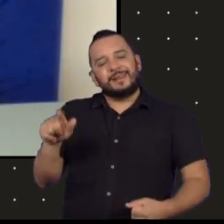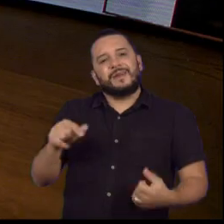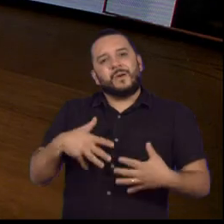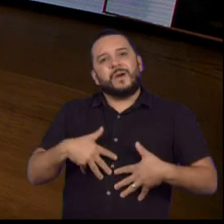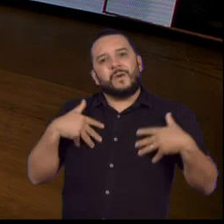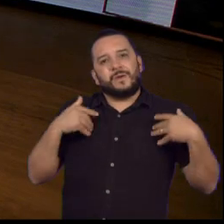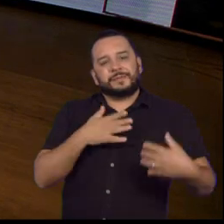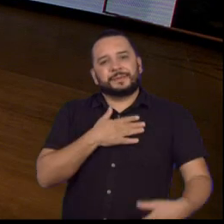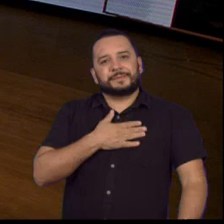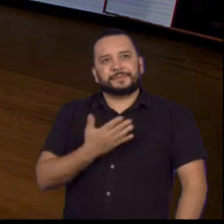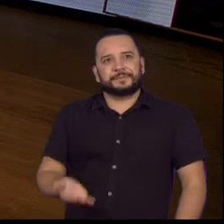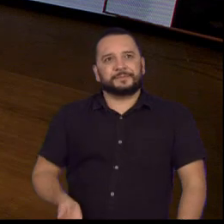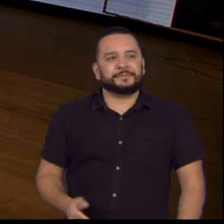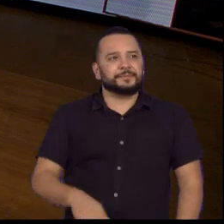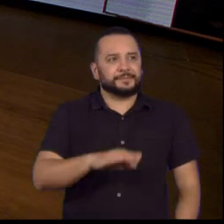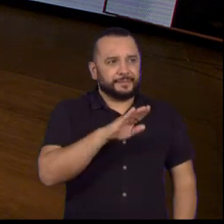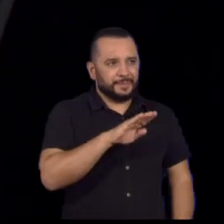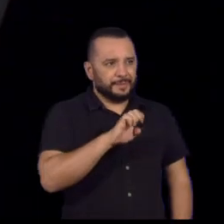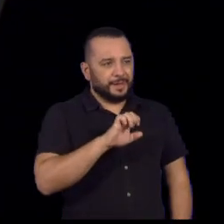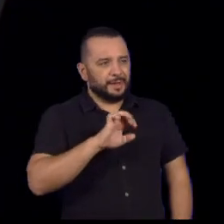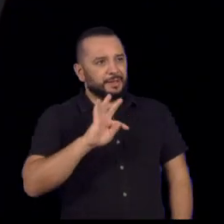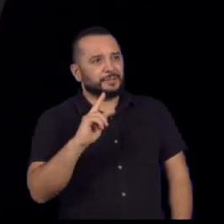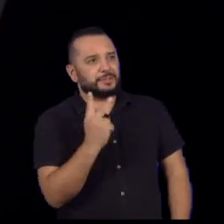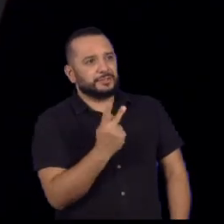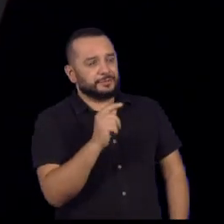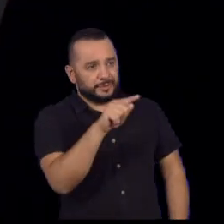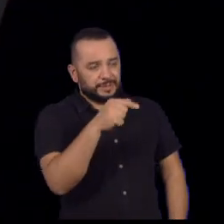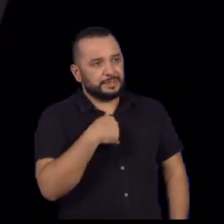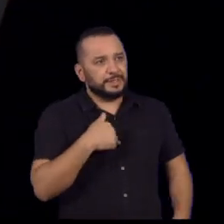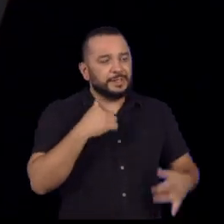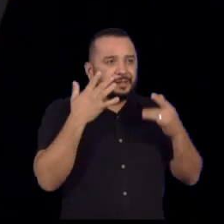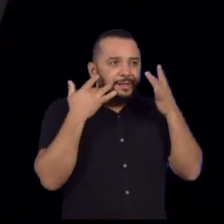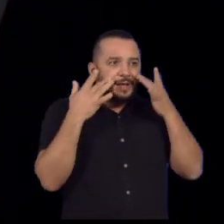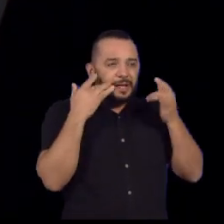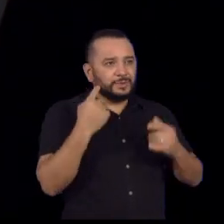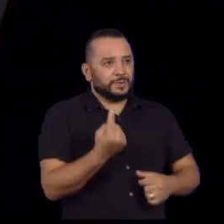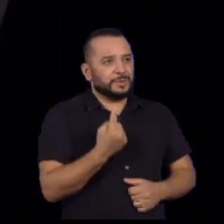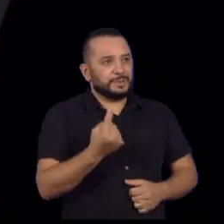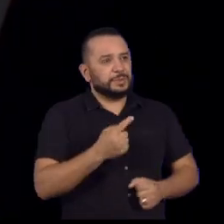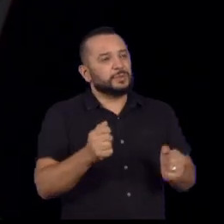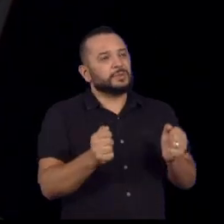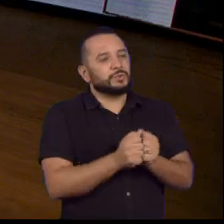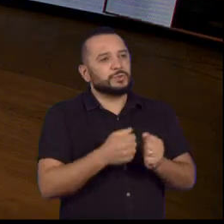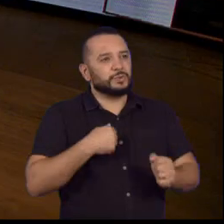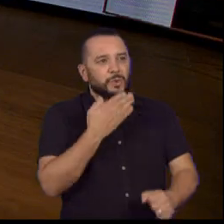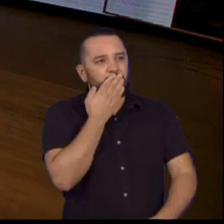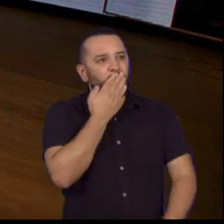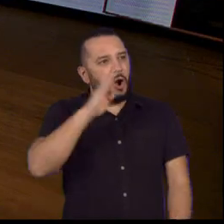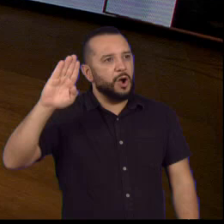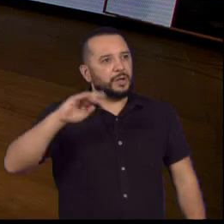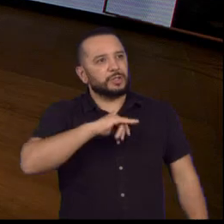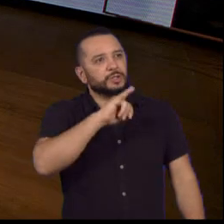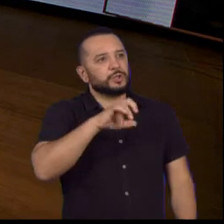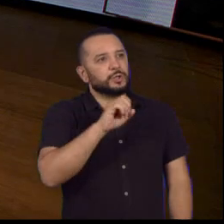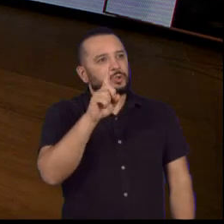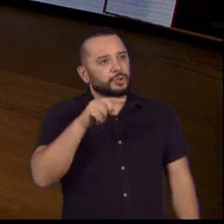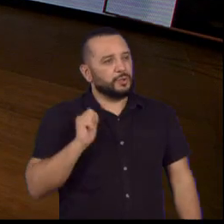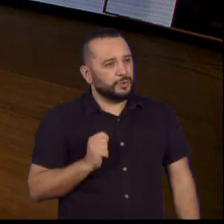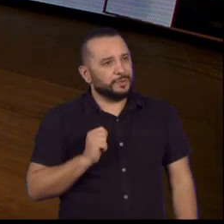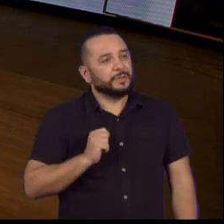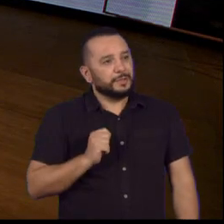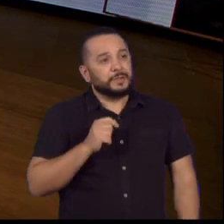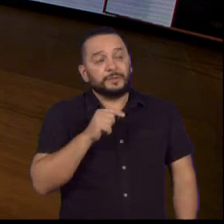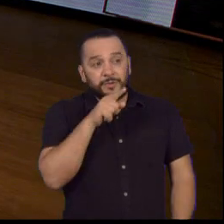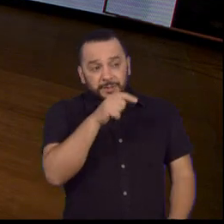mim. Beth, você dirigiu também um espetáculo solo do Jô Soares. Vocês foram fazer dois brasileiros fazendo